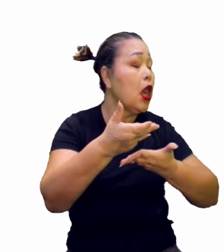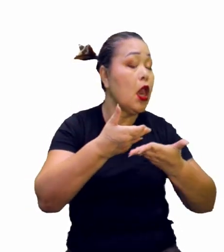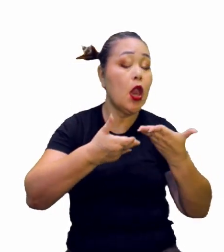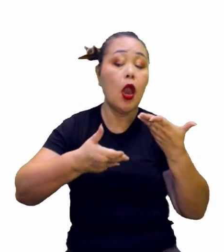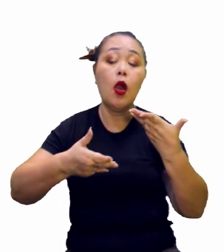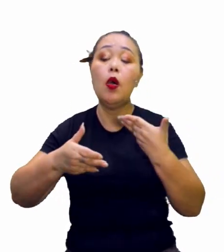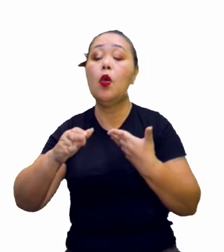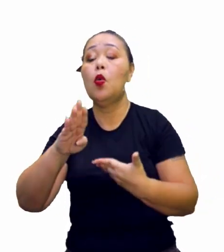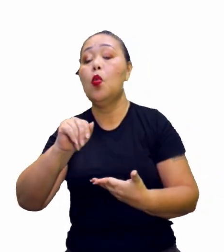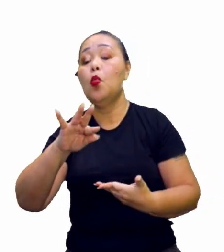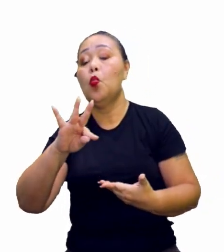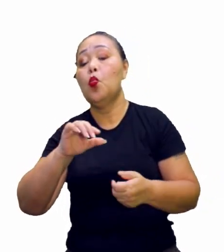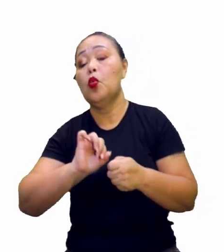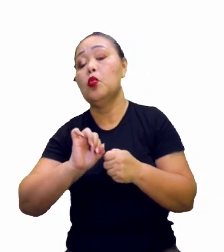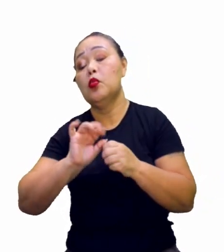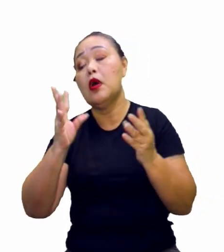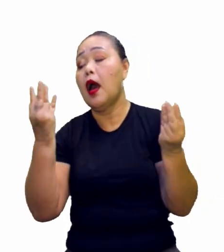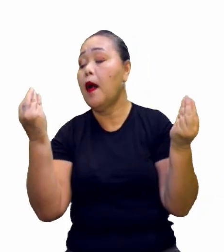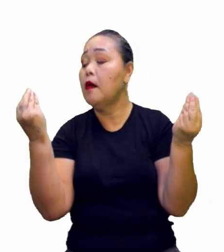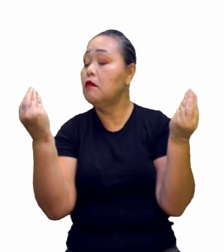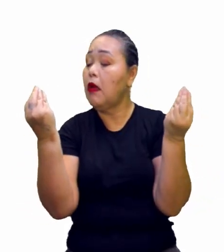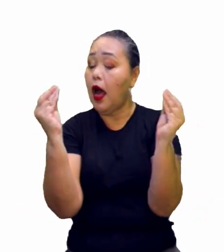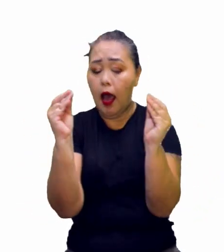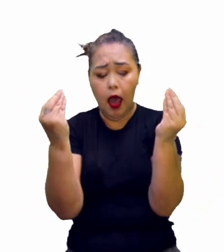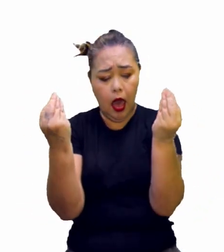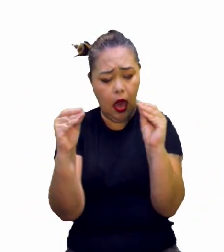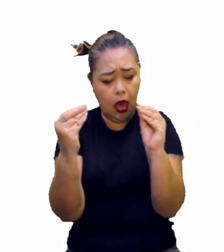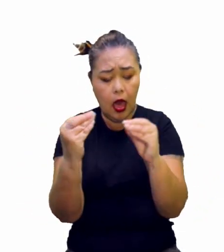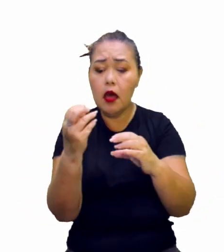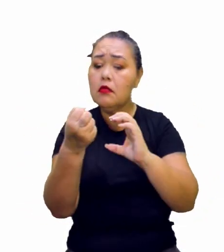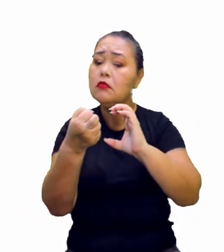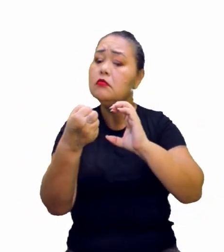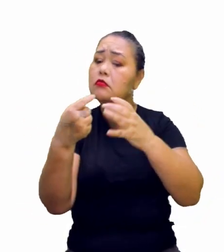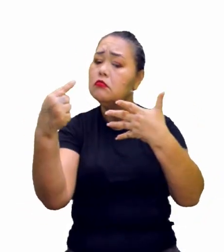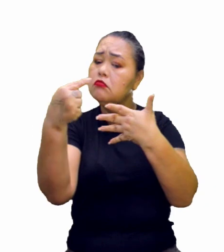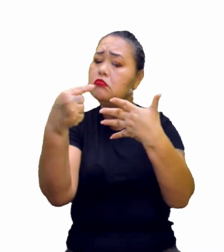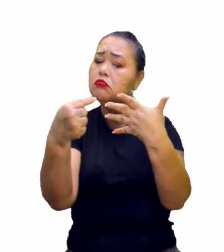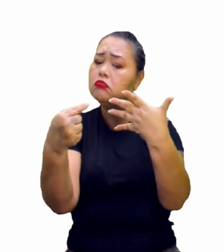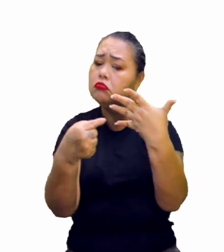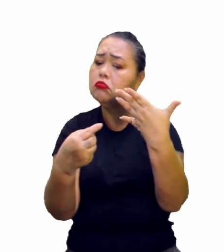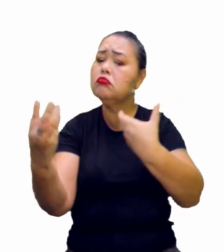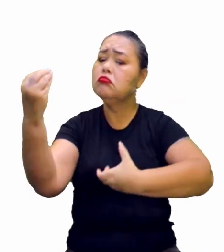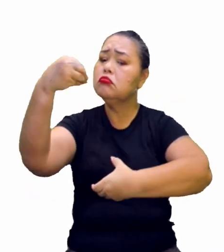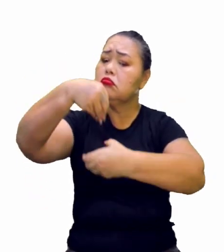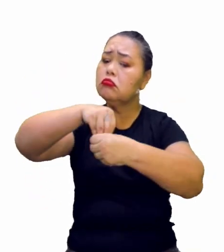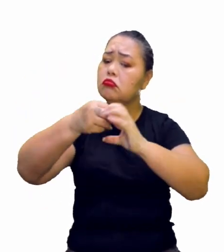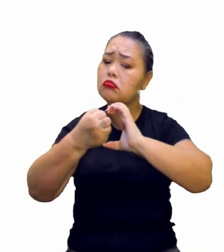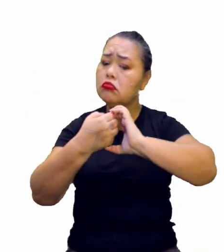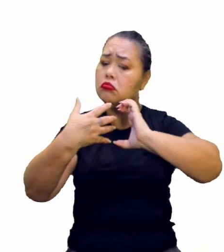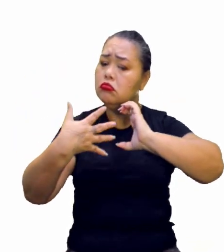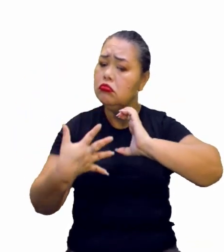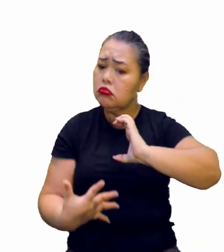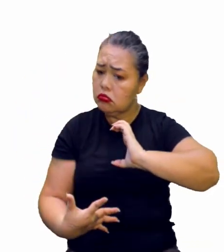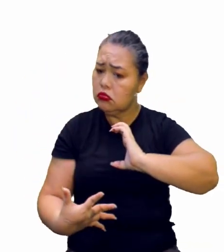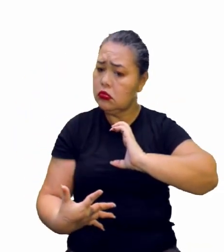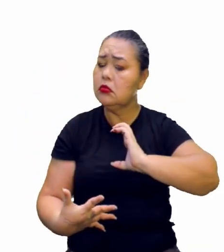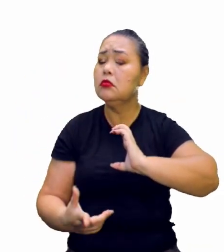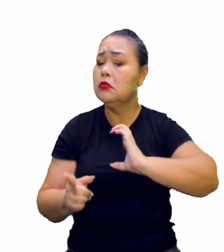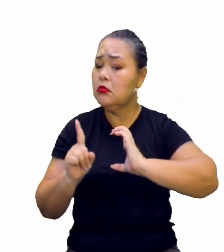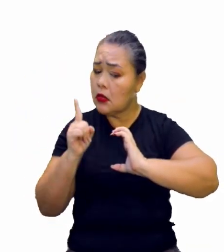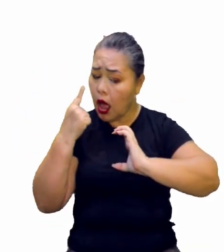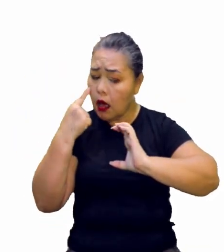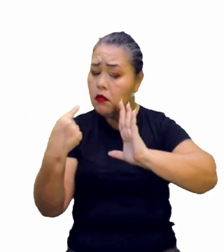bióticos, formando as propriedades que caracterizam essas